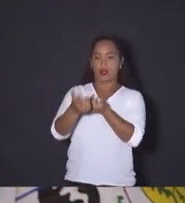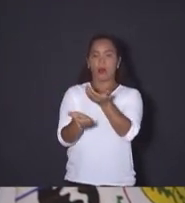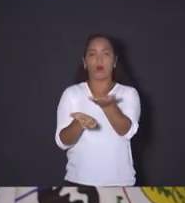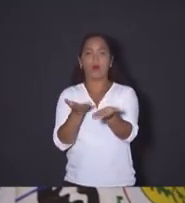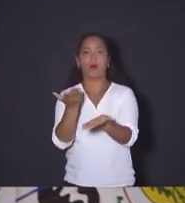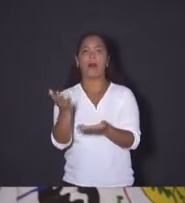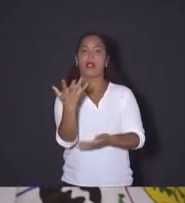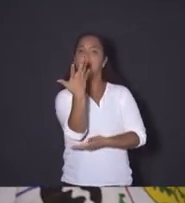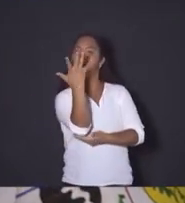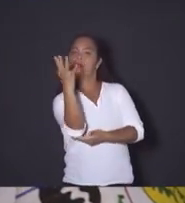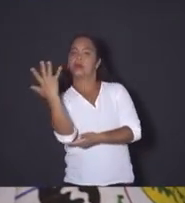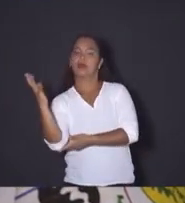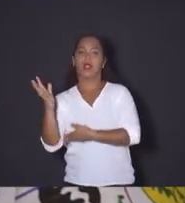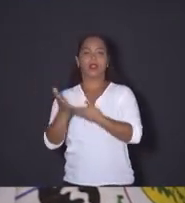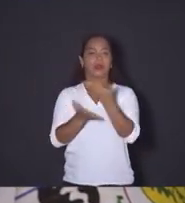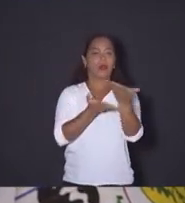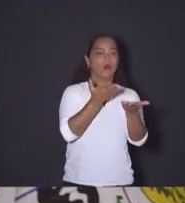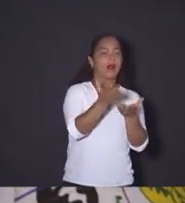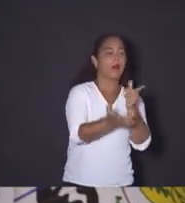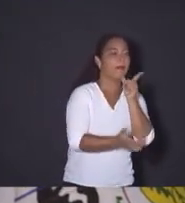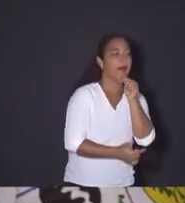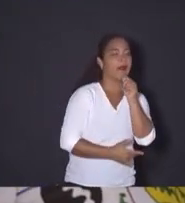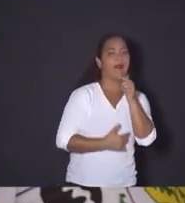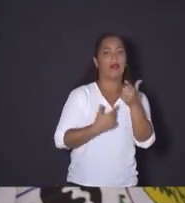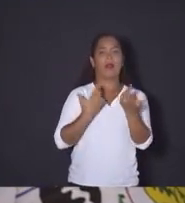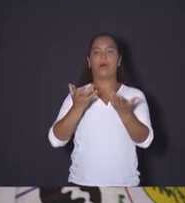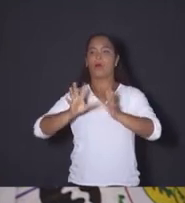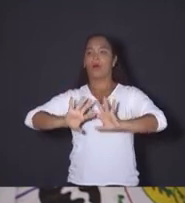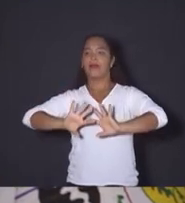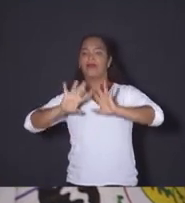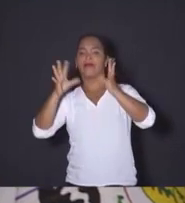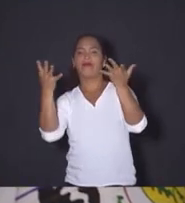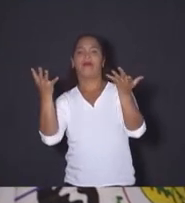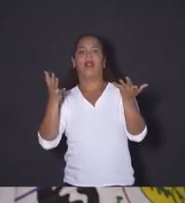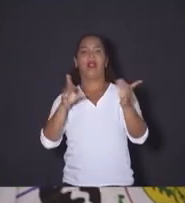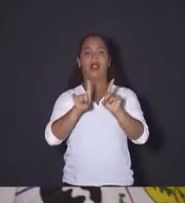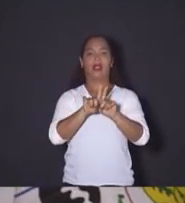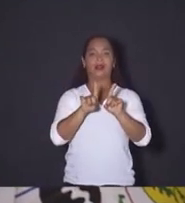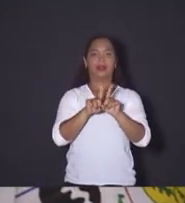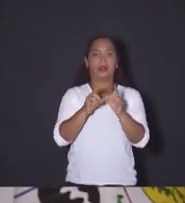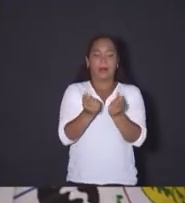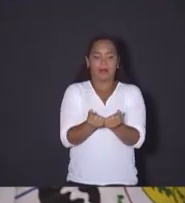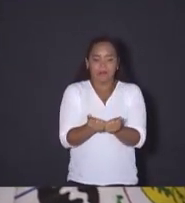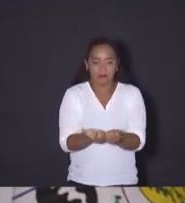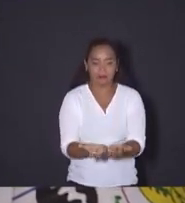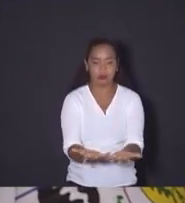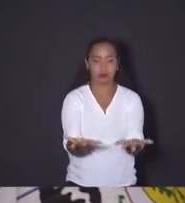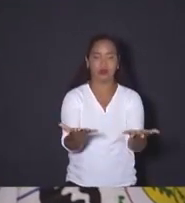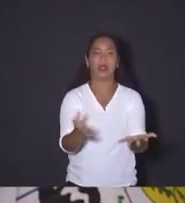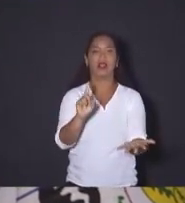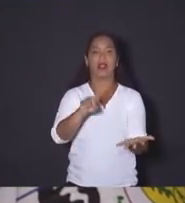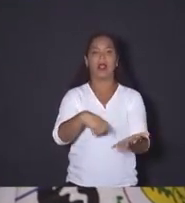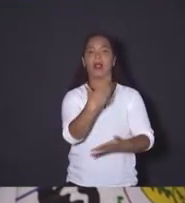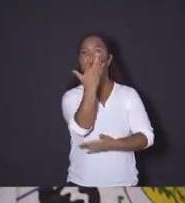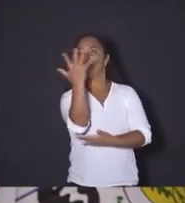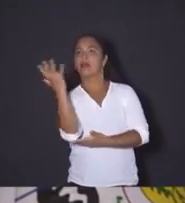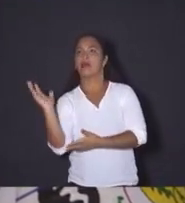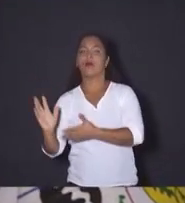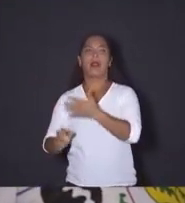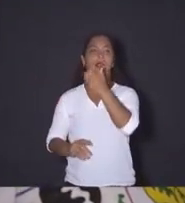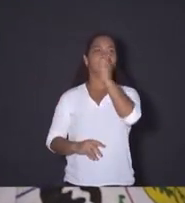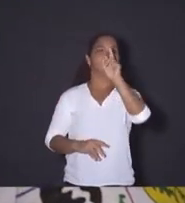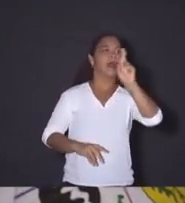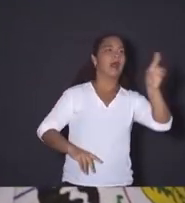água nós respeitamos nós comemoramos festejamos e fazemos oferenda para a natureza em si para o ar a água para a terra